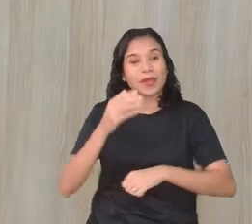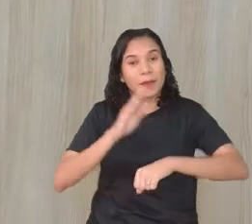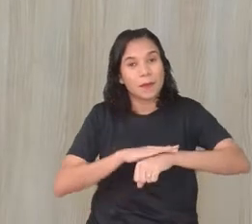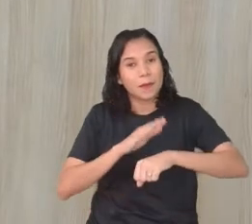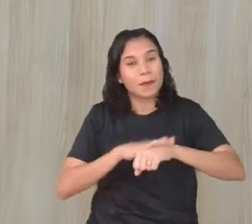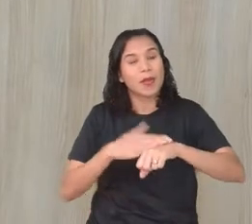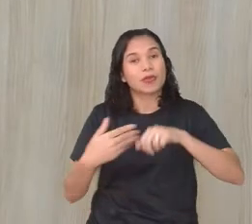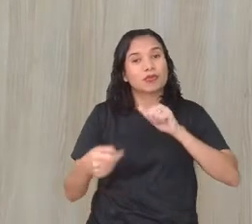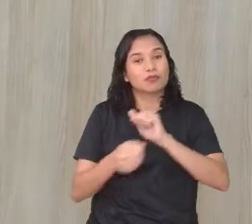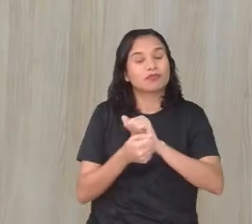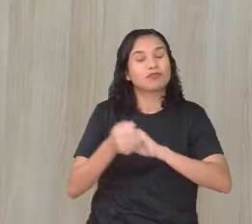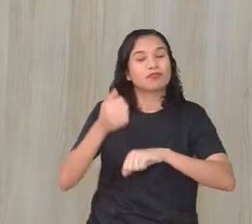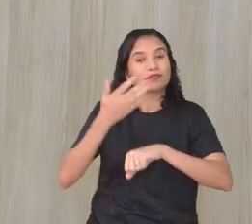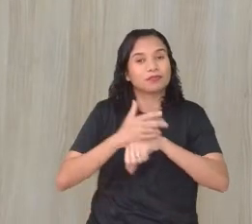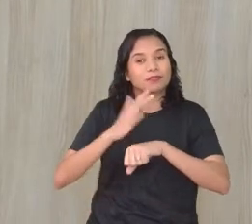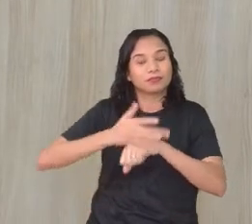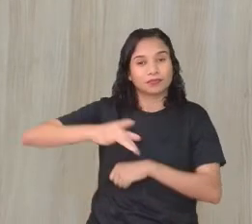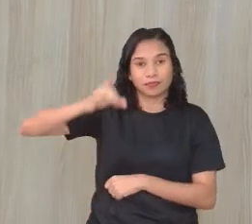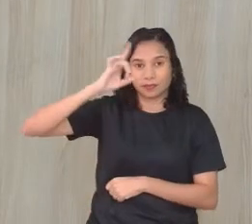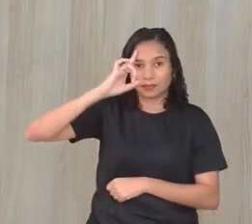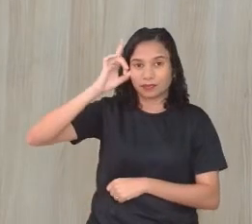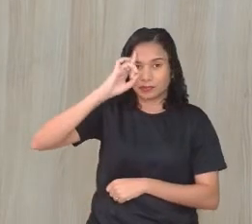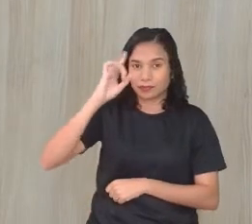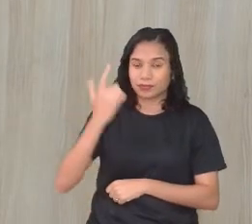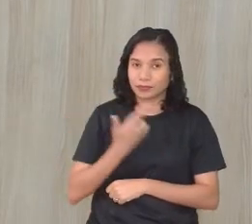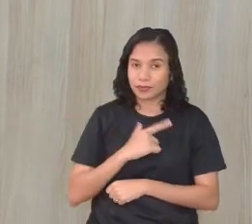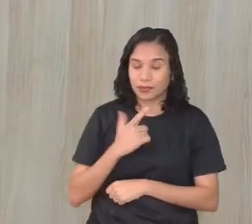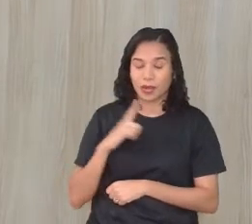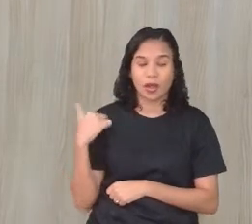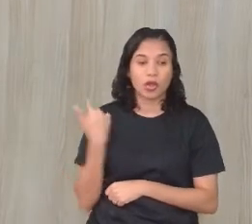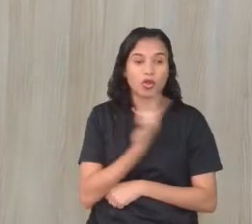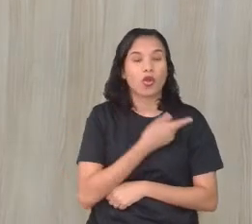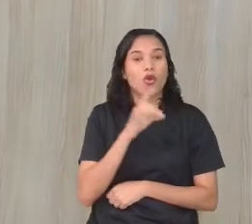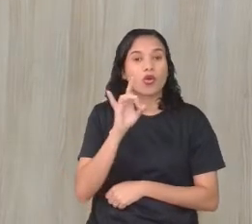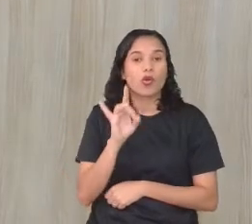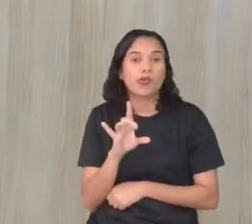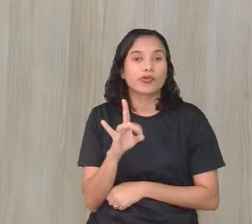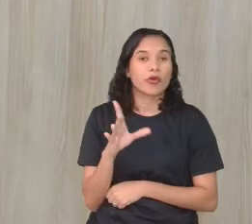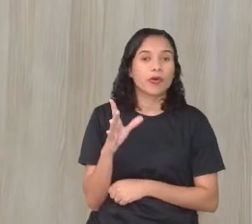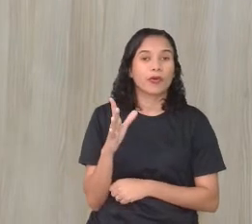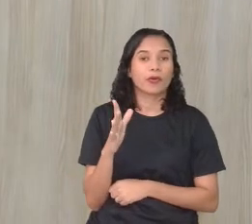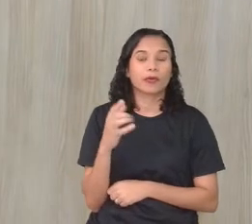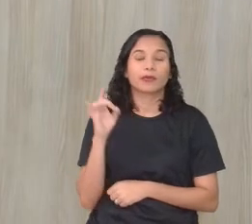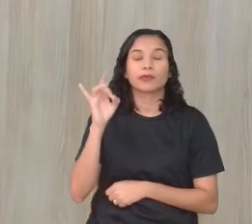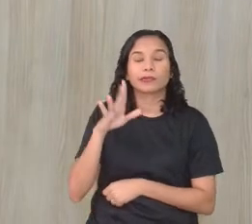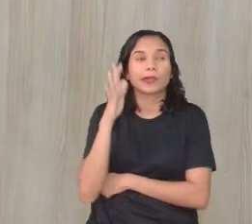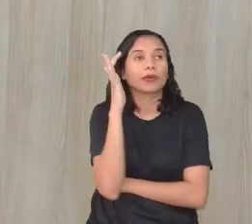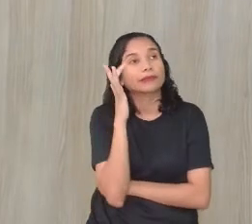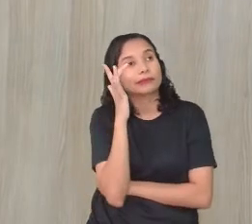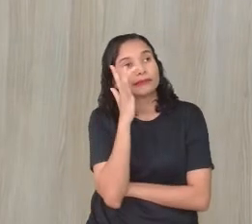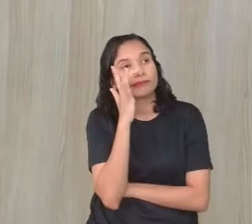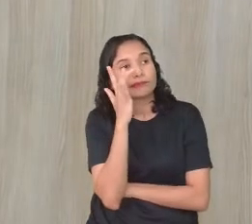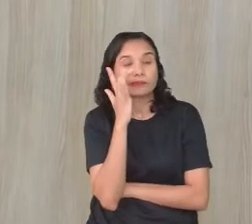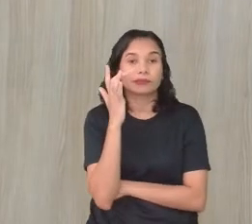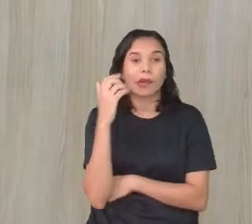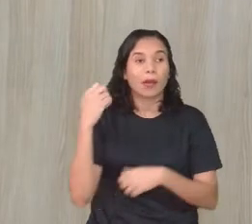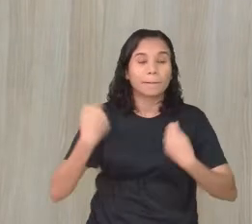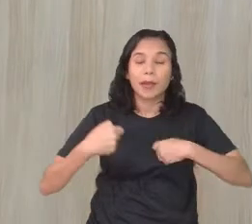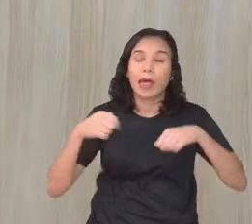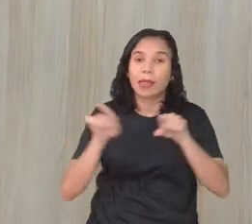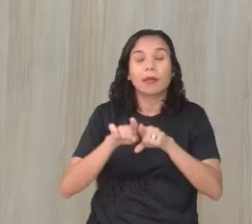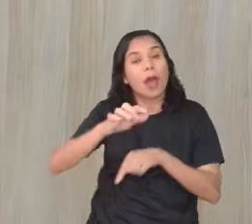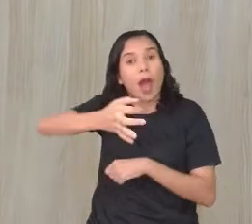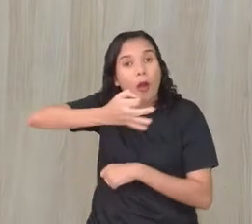momentos cotidianos, não estarmos apenas ouvindo, precisamos